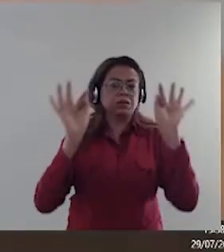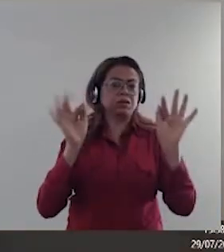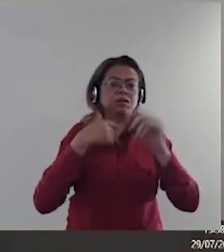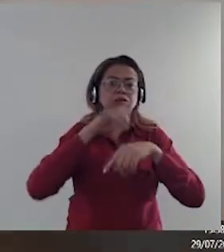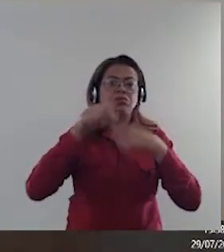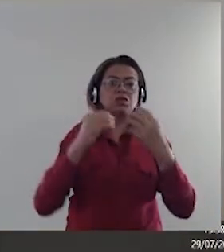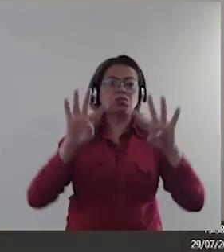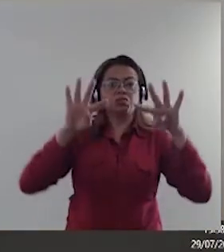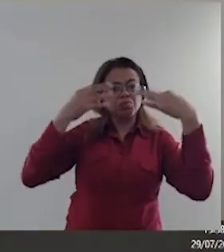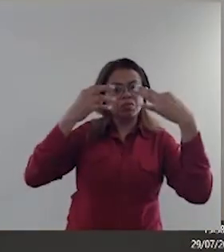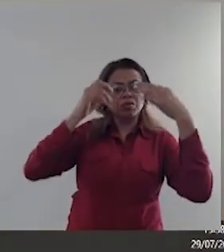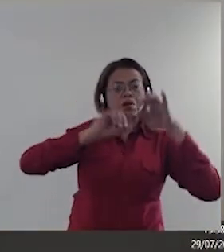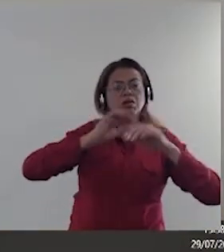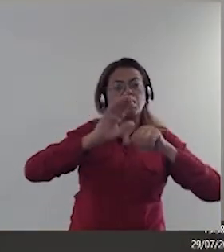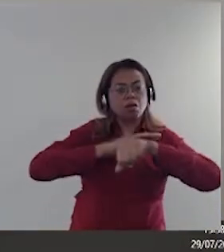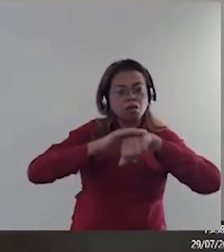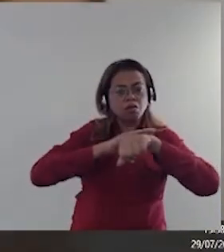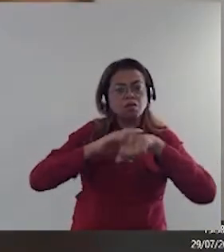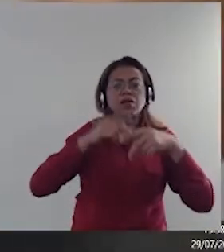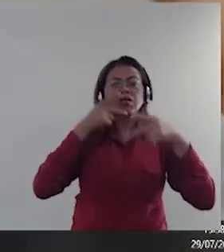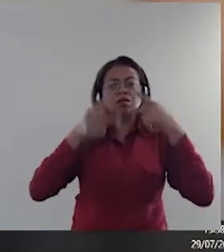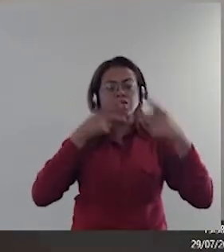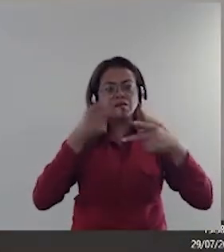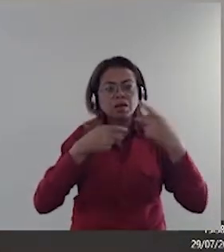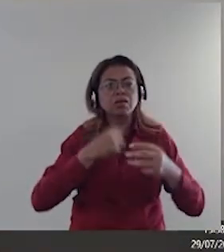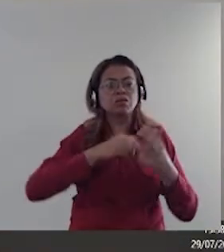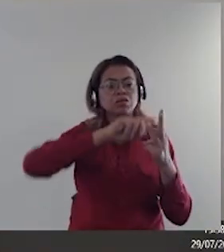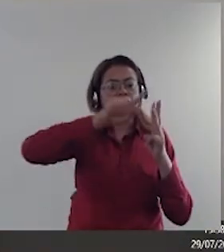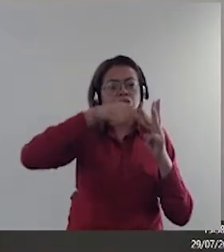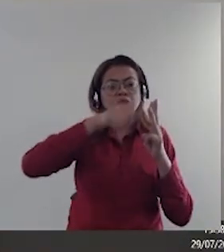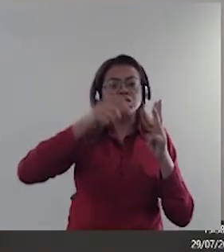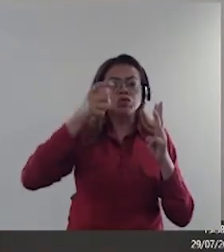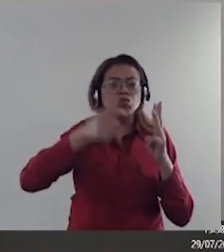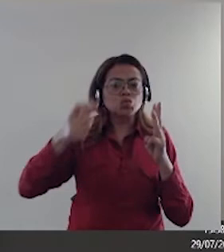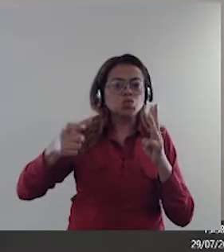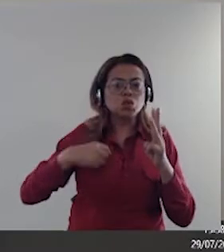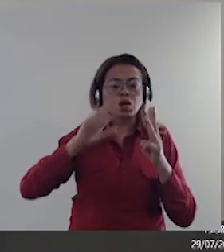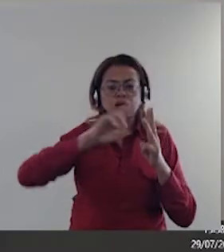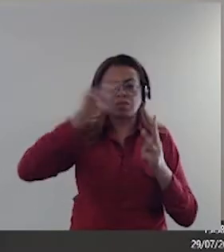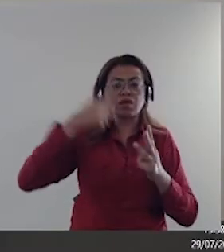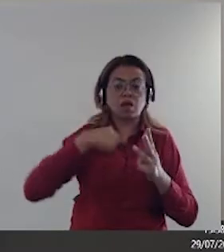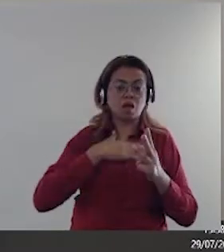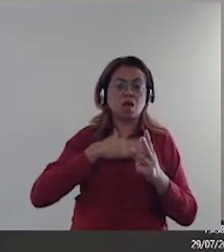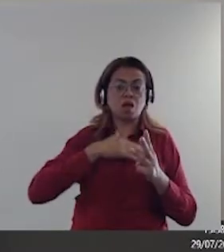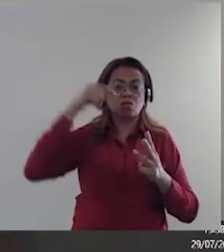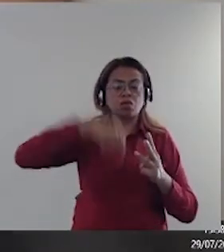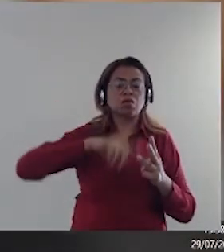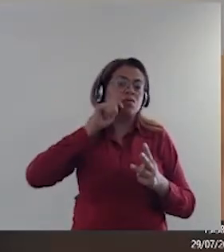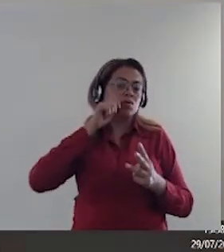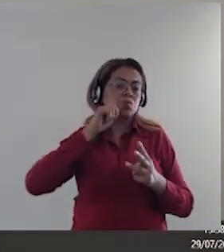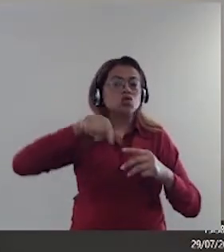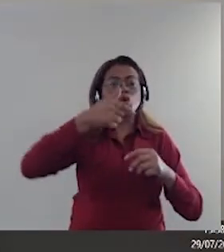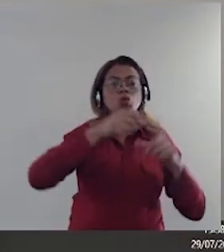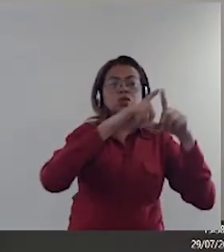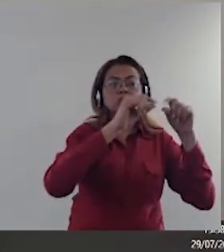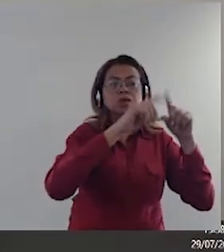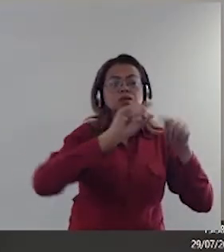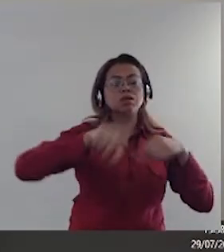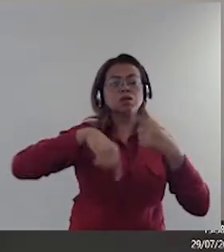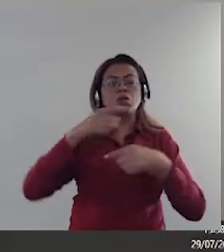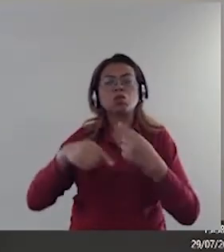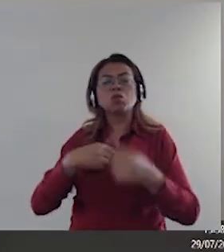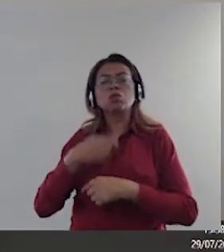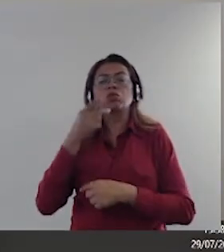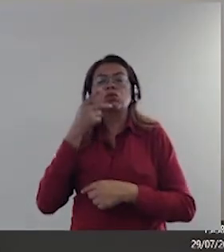gente entra, se conversa, fala, nós estamos em 3 lugares diferentes do Brasil, eu estou aqui em João Pessoa, Célia está lá em Brasília, Rolf está lá